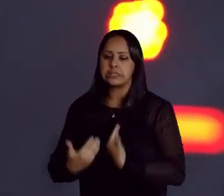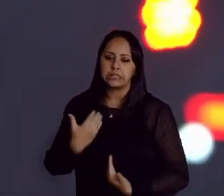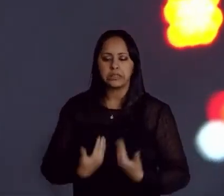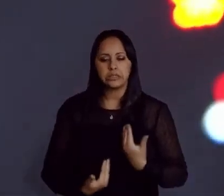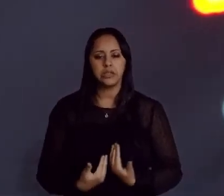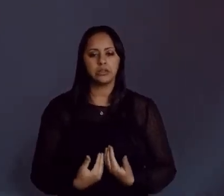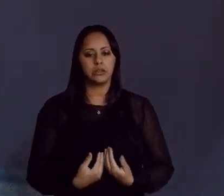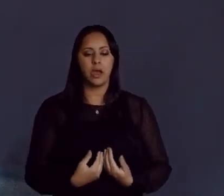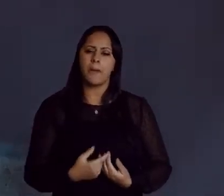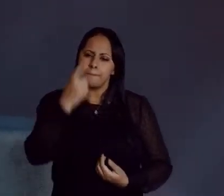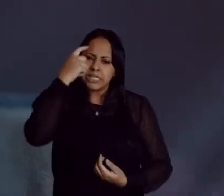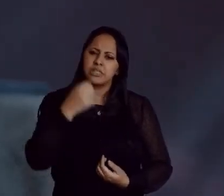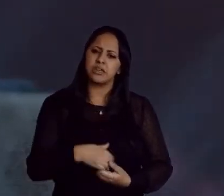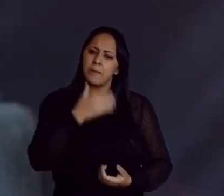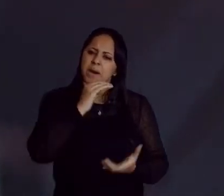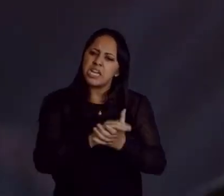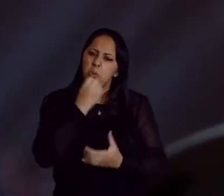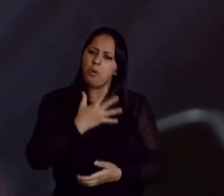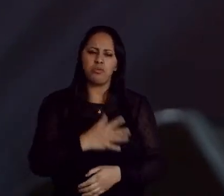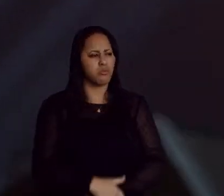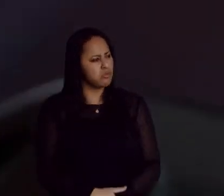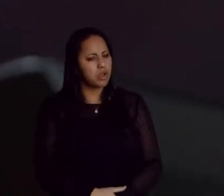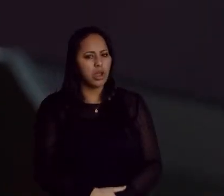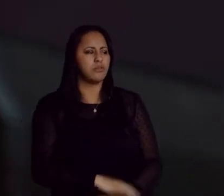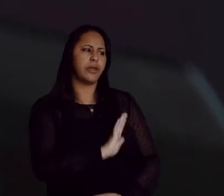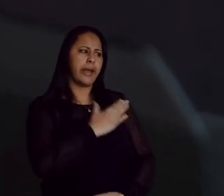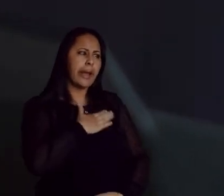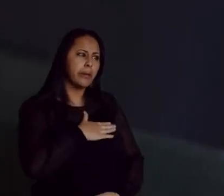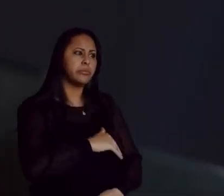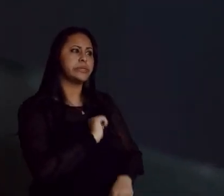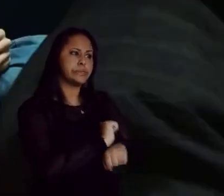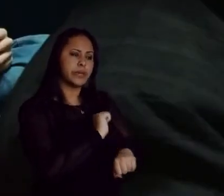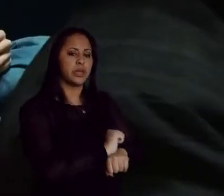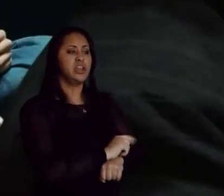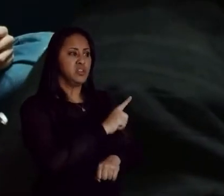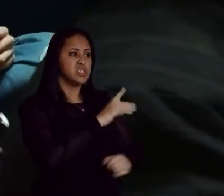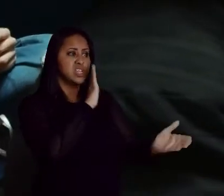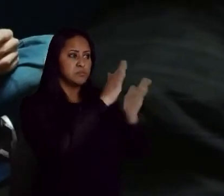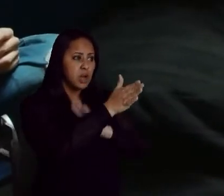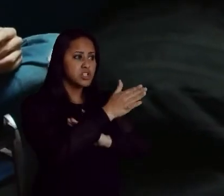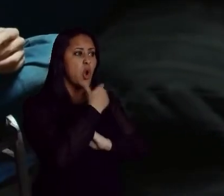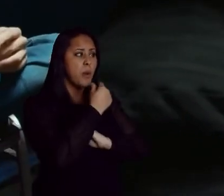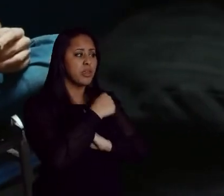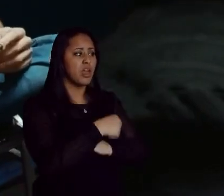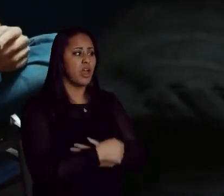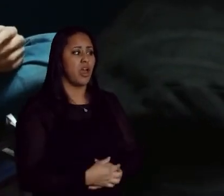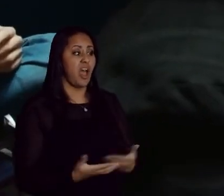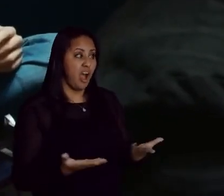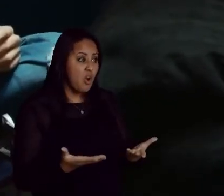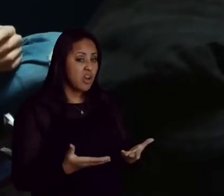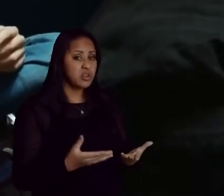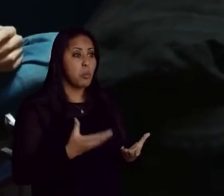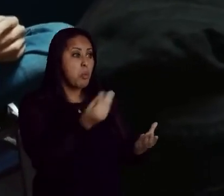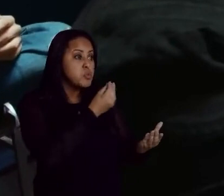comecei a olhar, pensa no marido bom, gente. Eu falei: menina, espera um bocadinho, porque vai que você manda esse homem embora, daqui a pouco está assim, de esposa